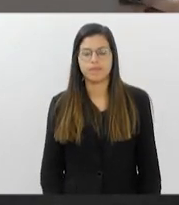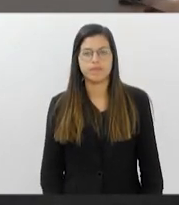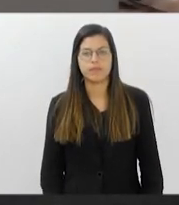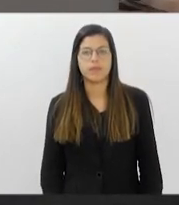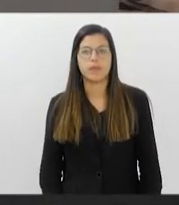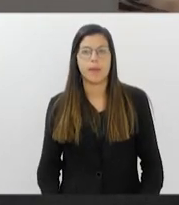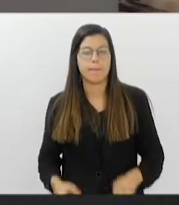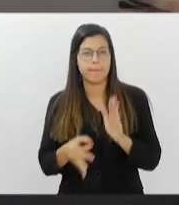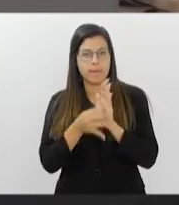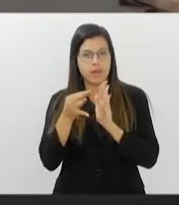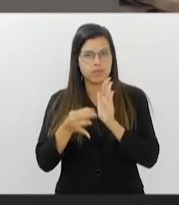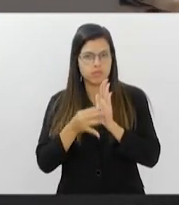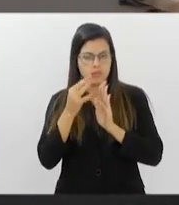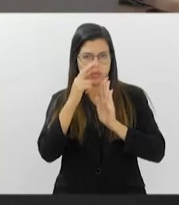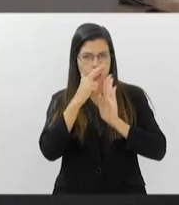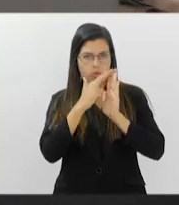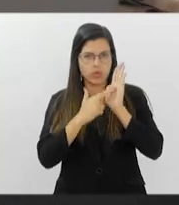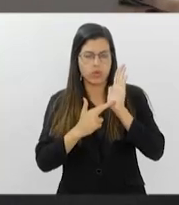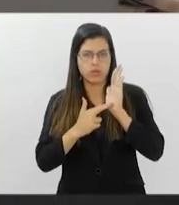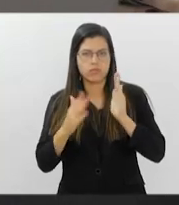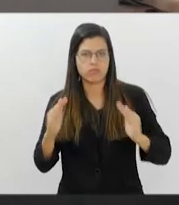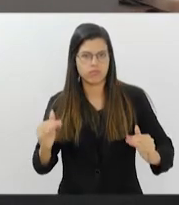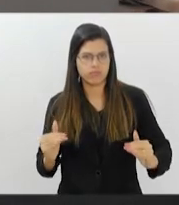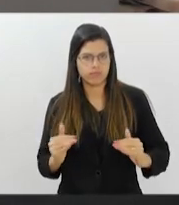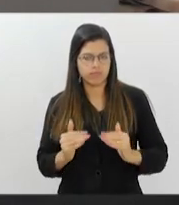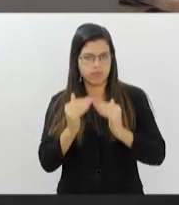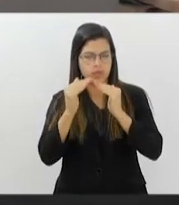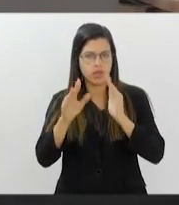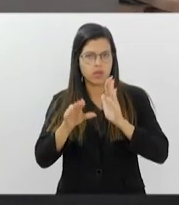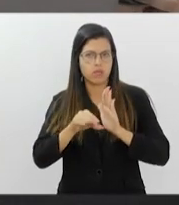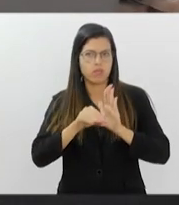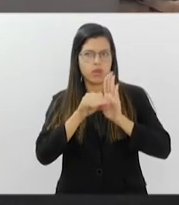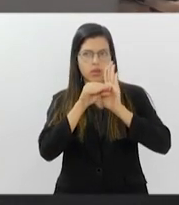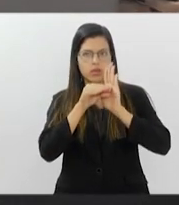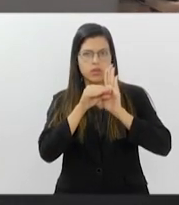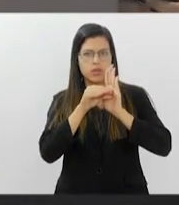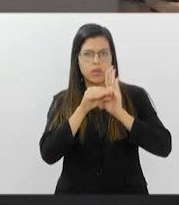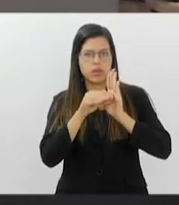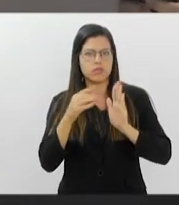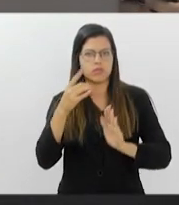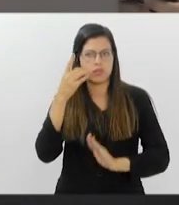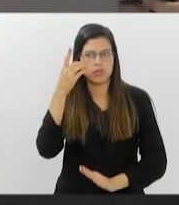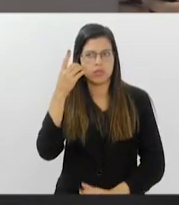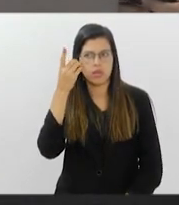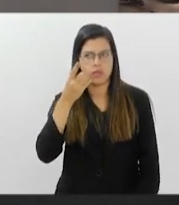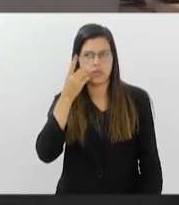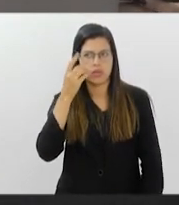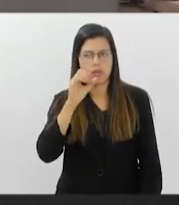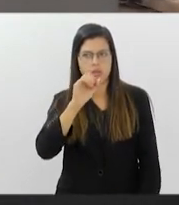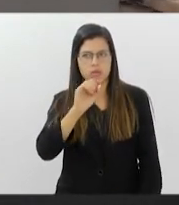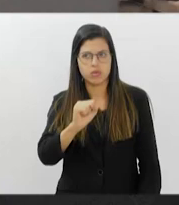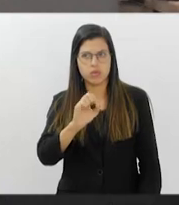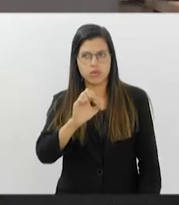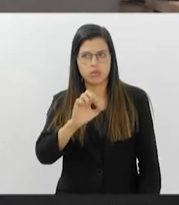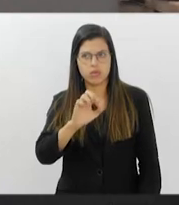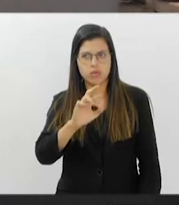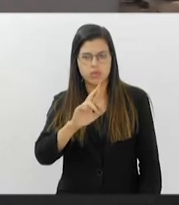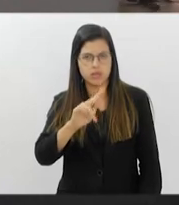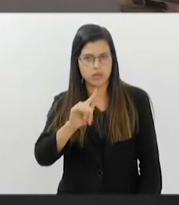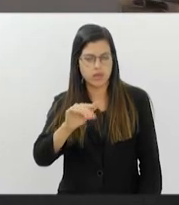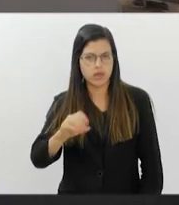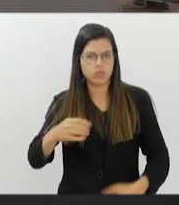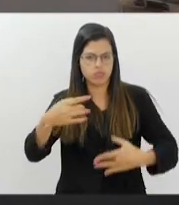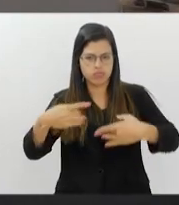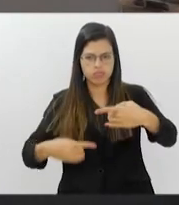Parecer do relatório é favorável à emenda do deputado Sérgio Fernandes. Em